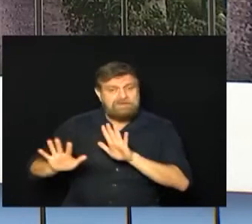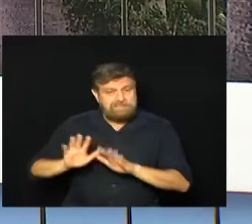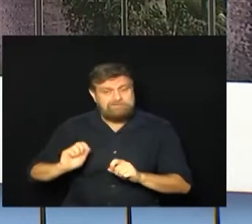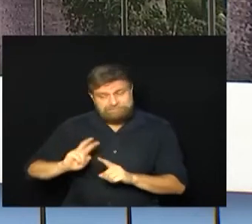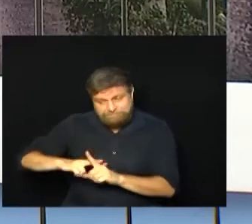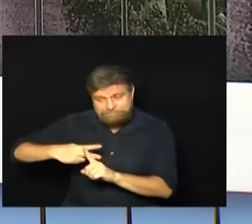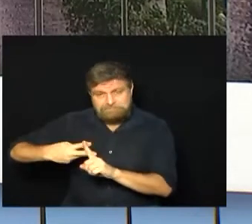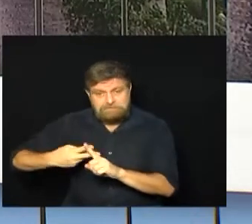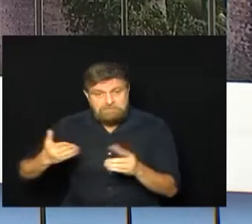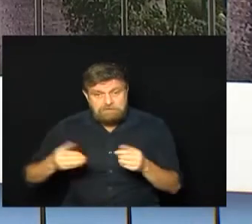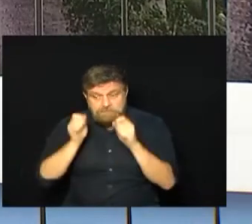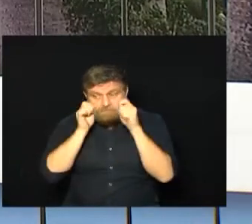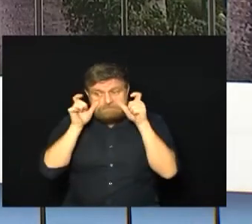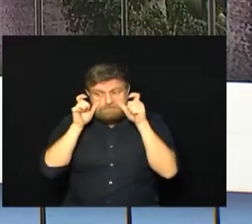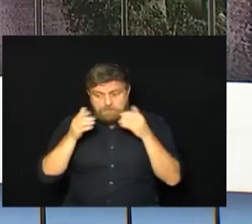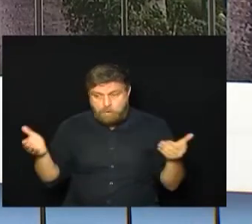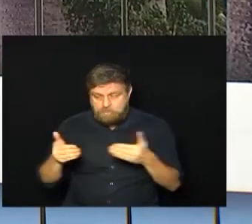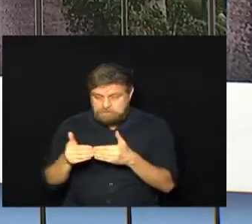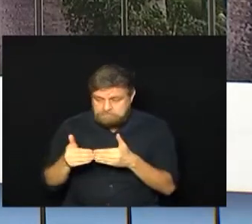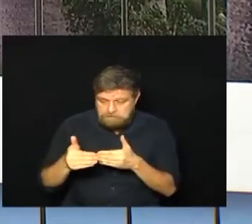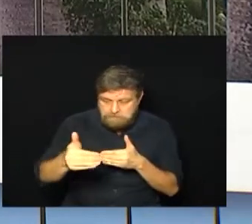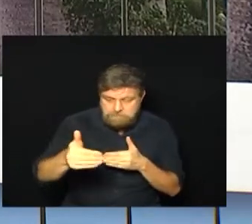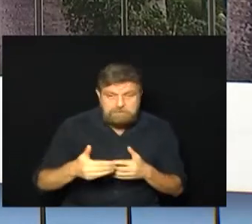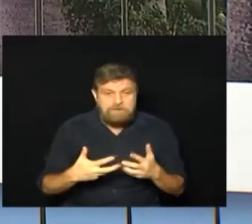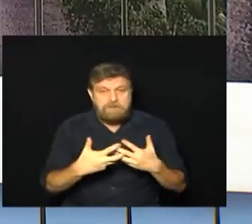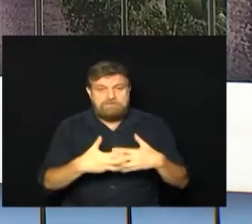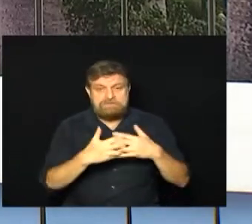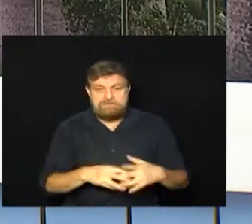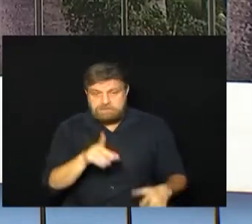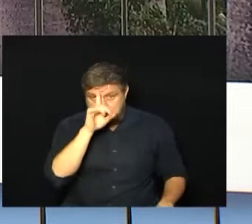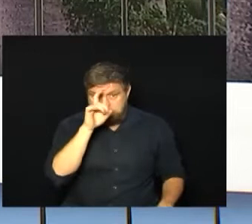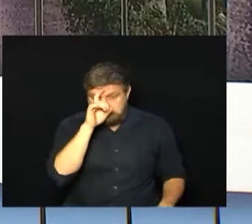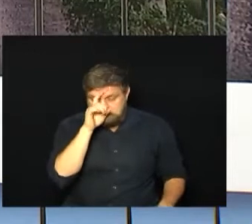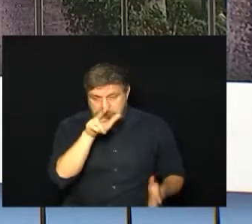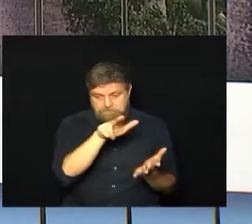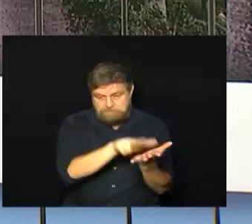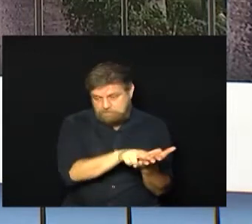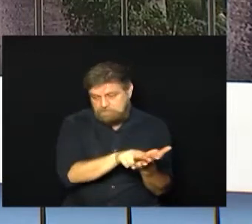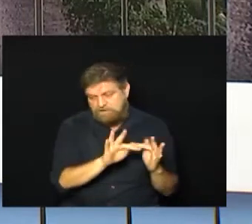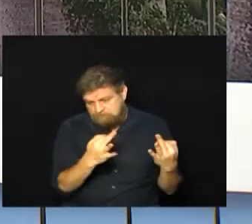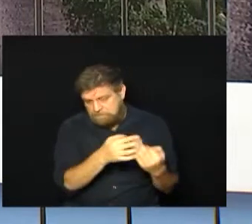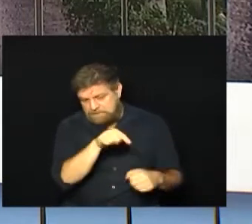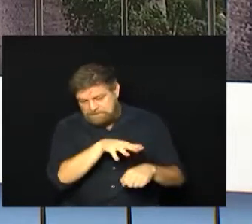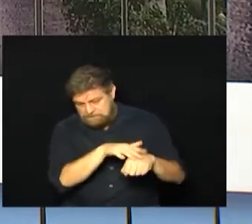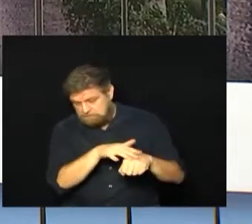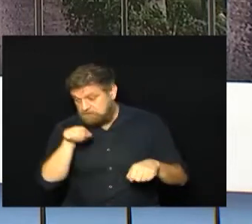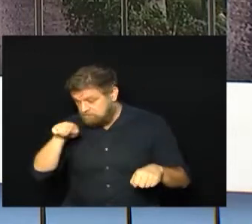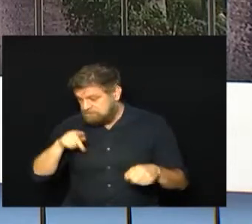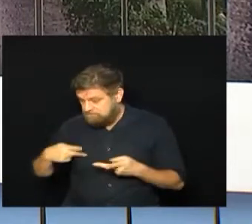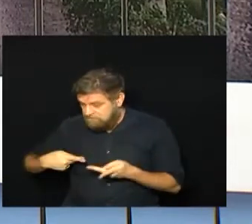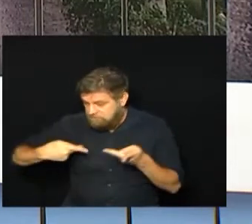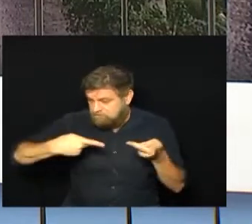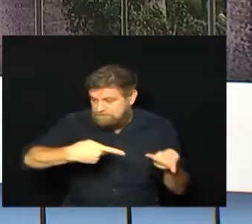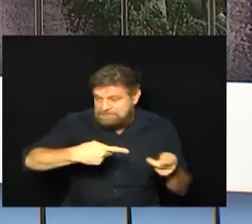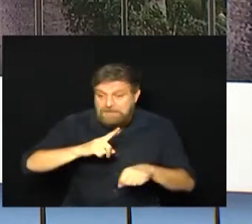isso agora, a partir de hoje, olha, já está valendo, hein? Quem for visitar pacientes no Hospital Municipal Mário Gatti terá